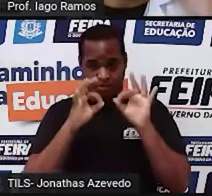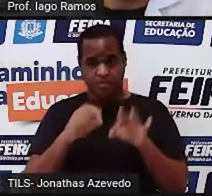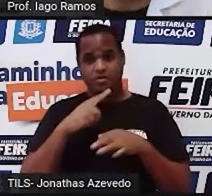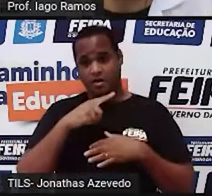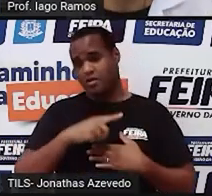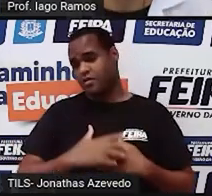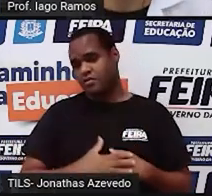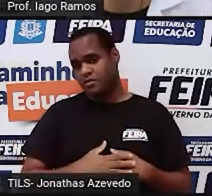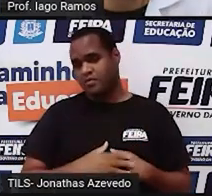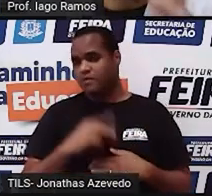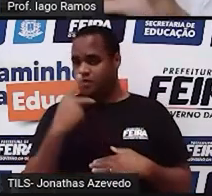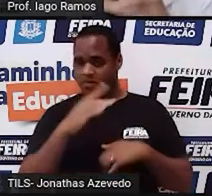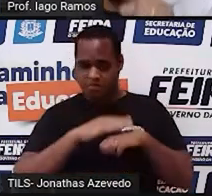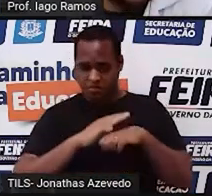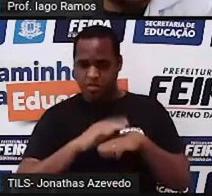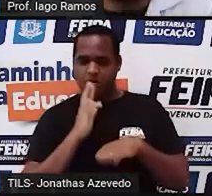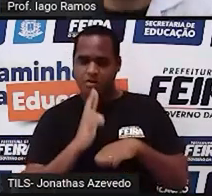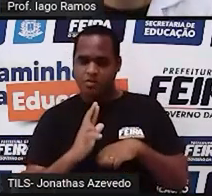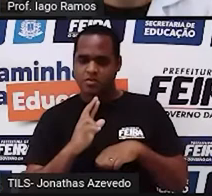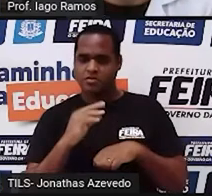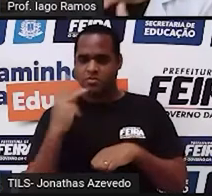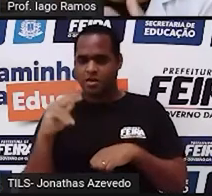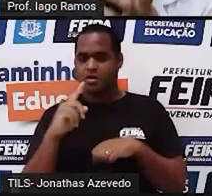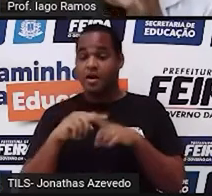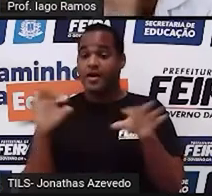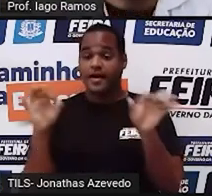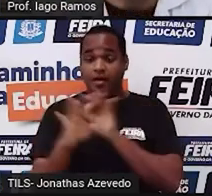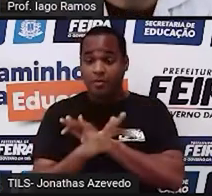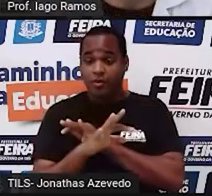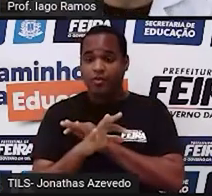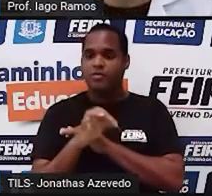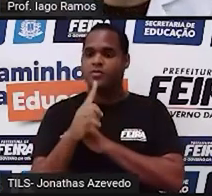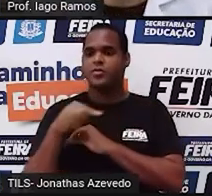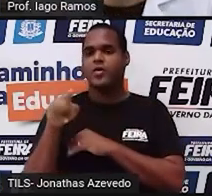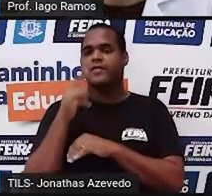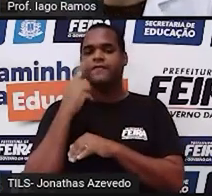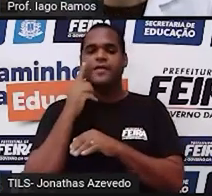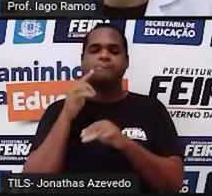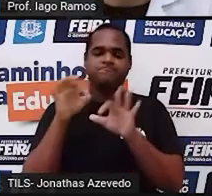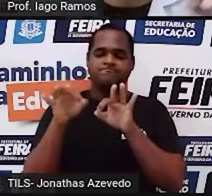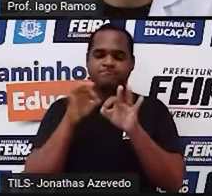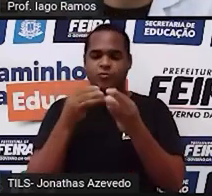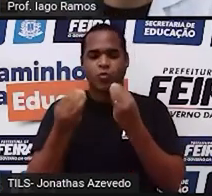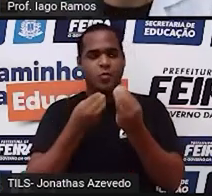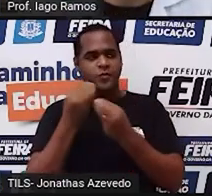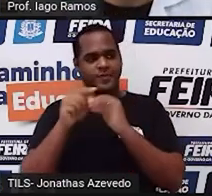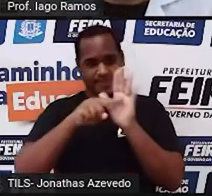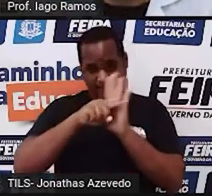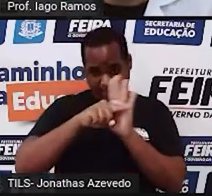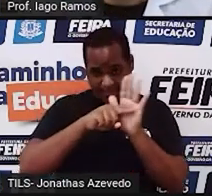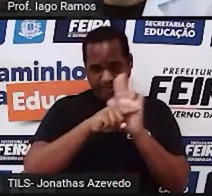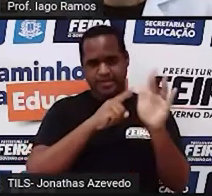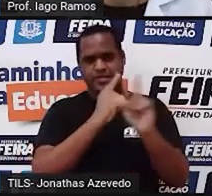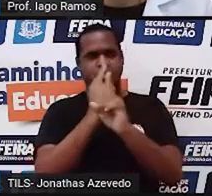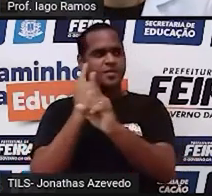você responde Fechou o tempo a gente já corrigi aqui e Analisa ali é